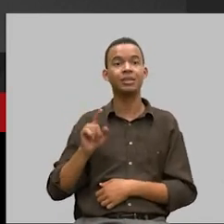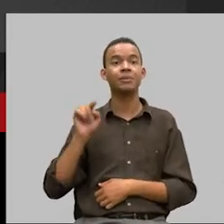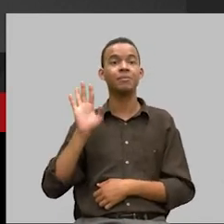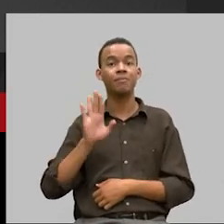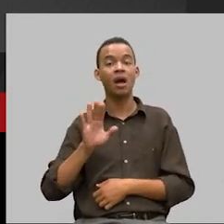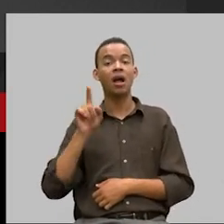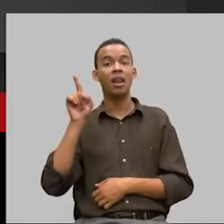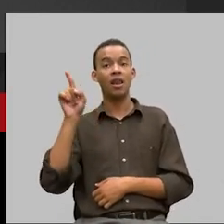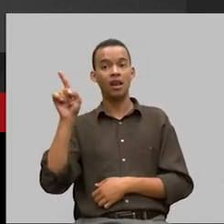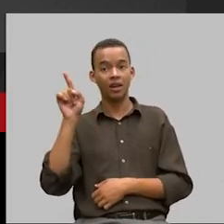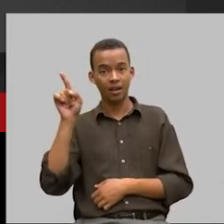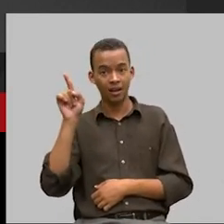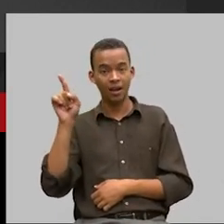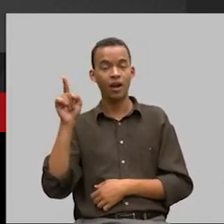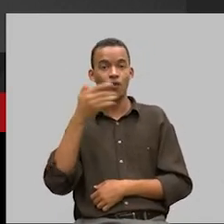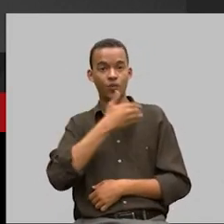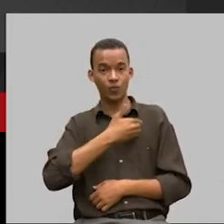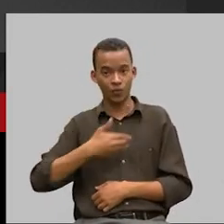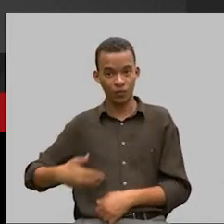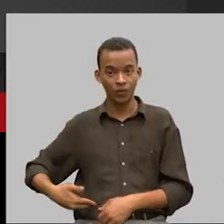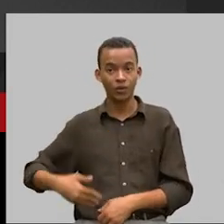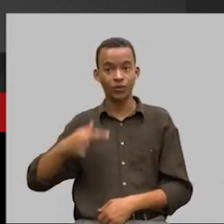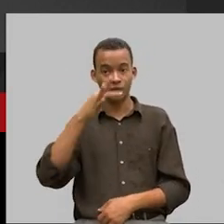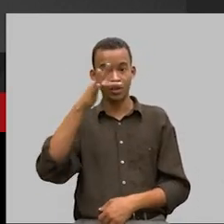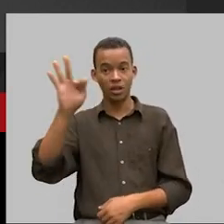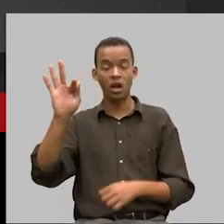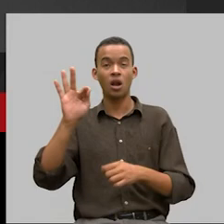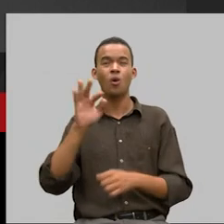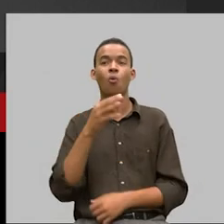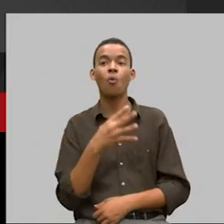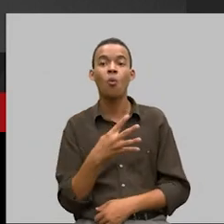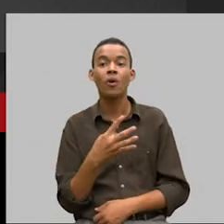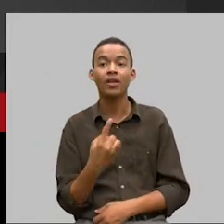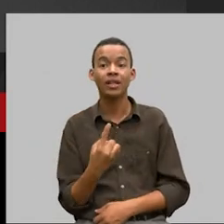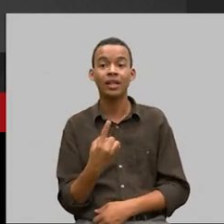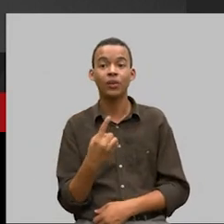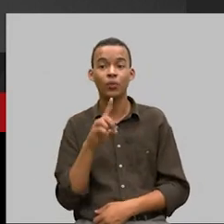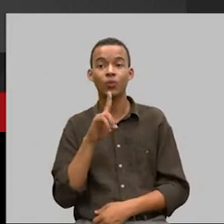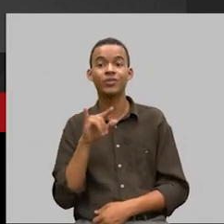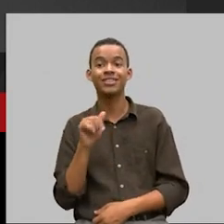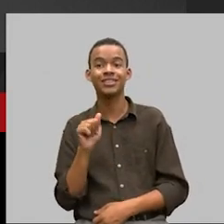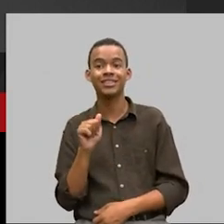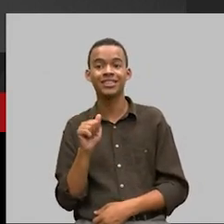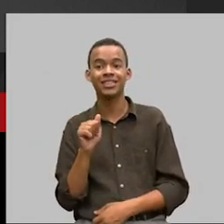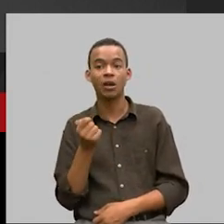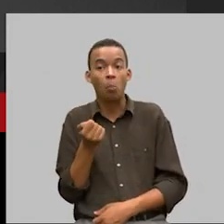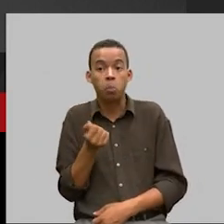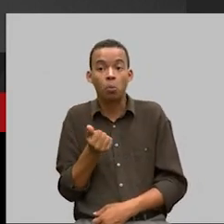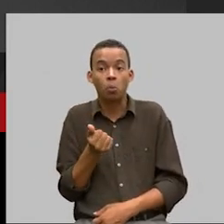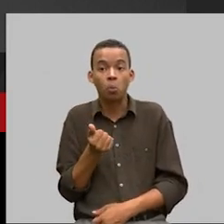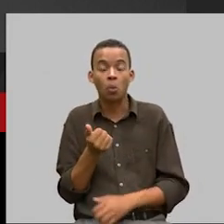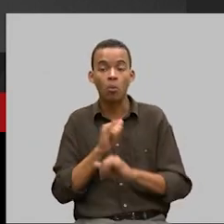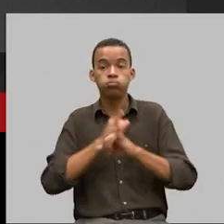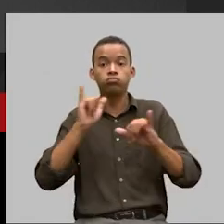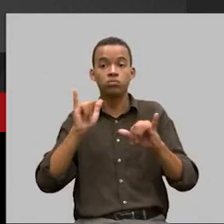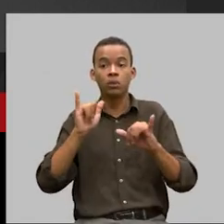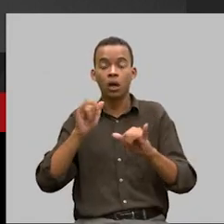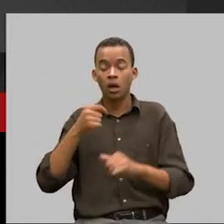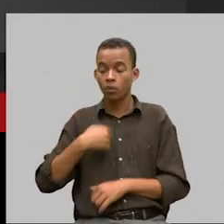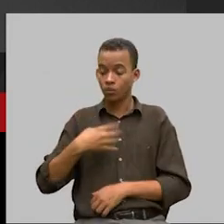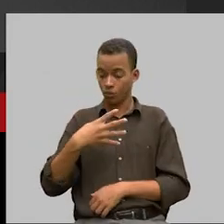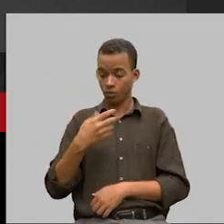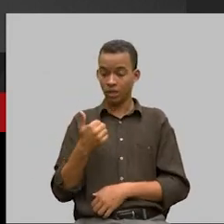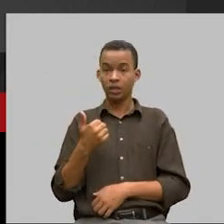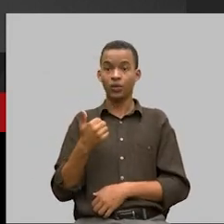federal Soltou o decreto oficializando a existência da conferência E em 41 dias a gente